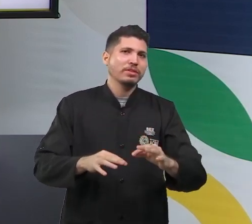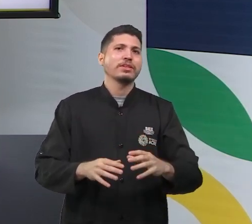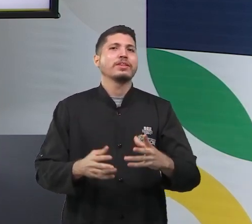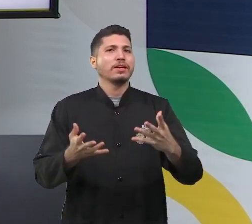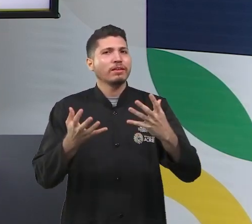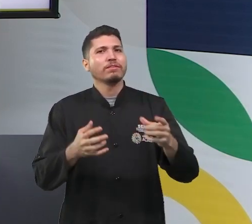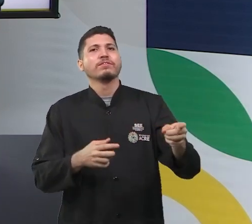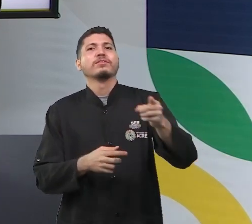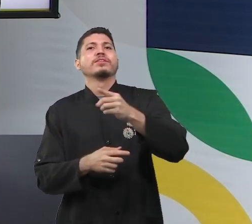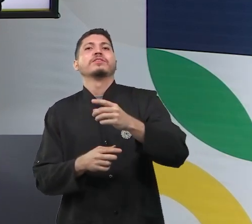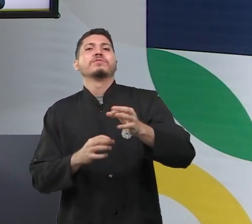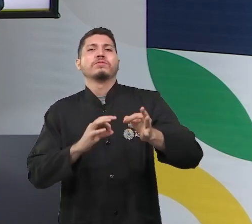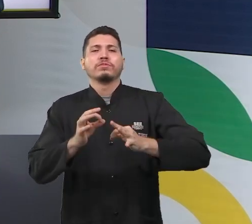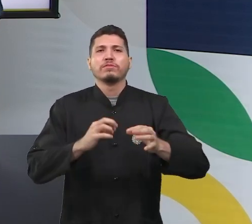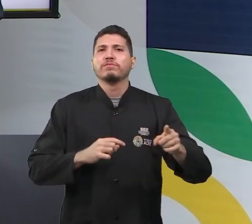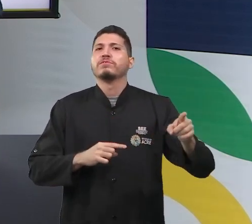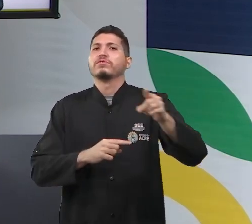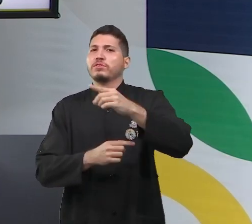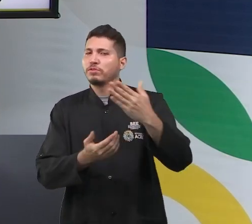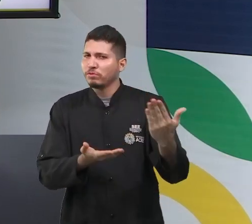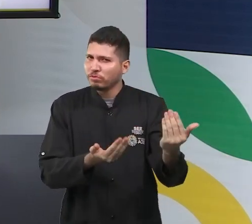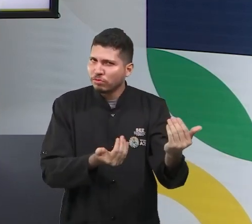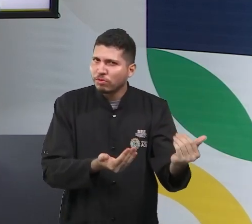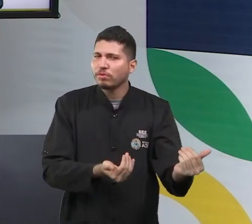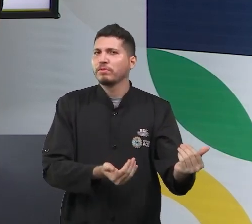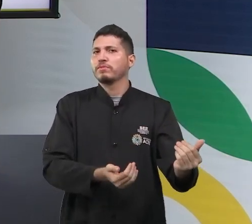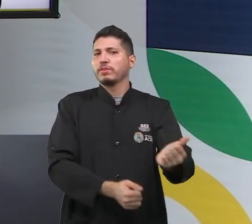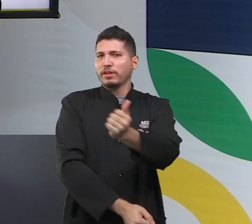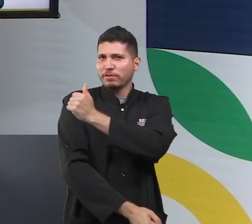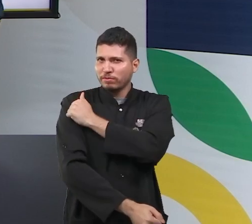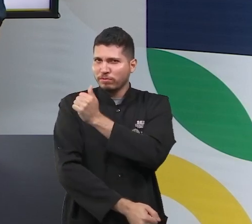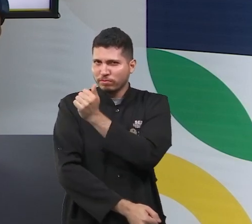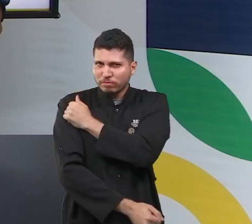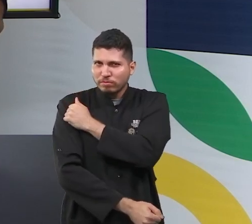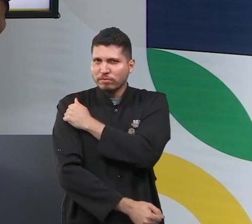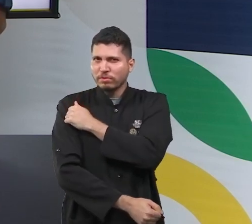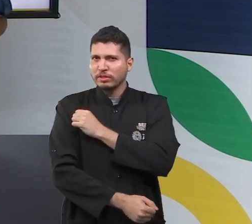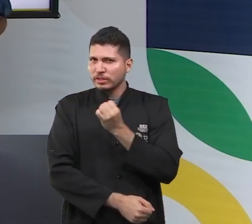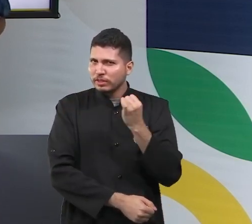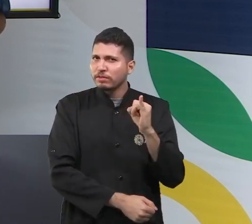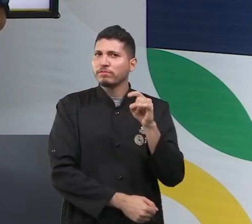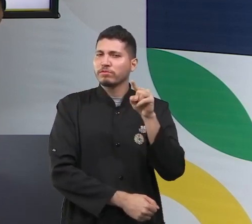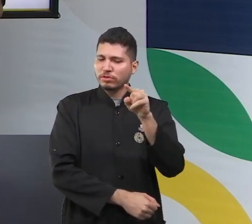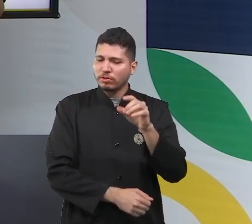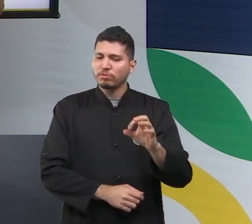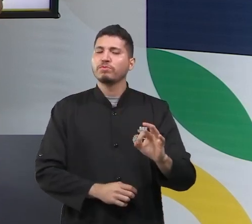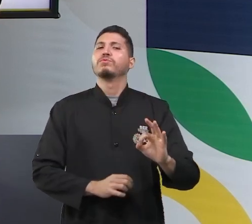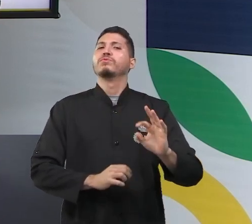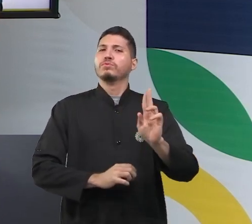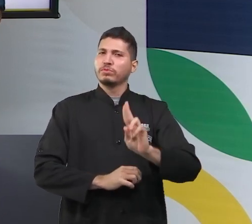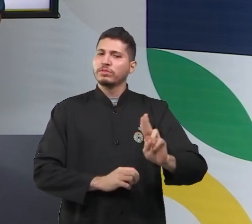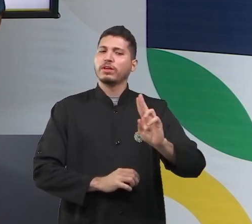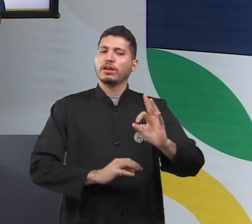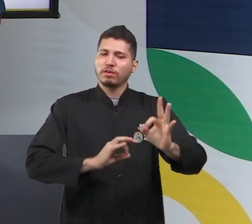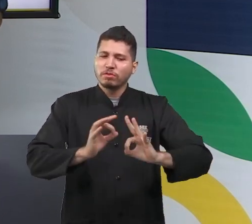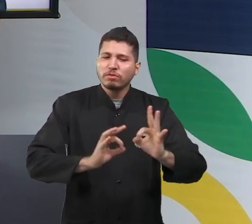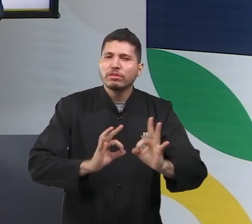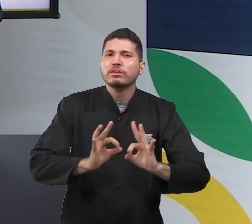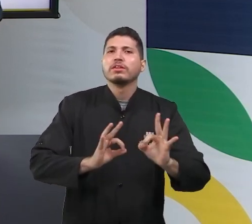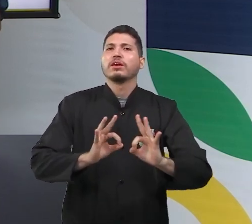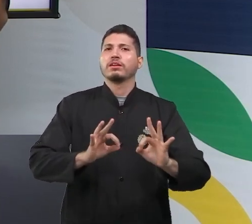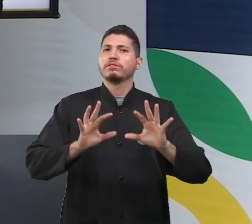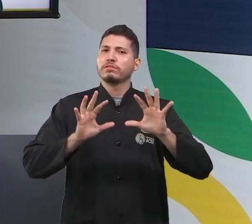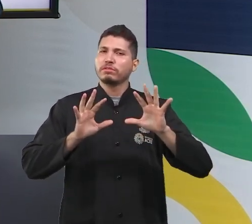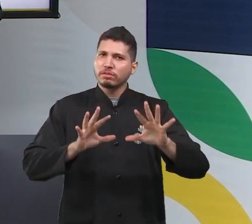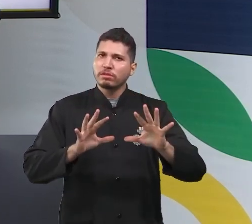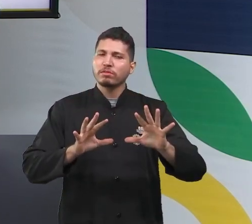organizar. Você jovem, você aluno, se você utilizar essas ferramentas, verificar essa aula